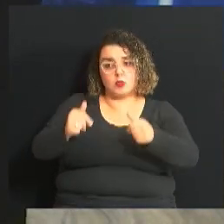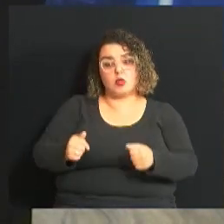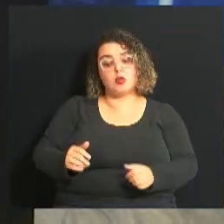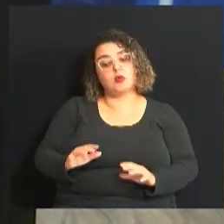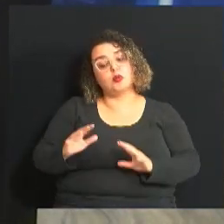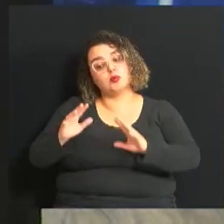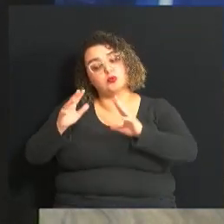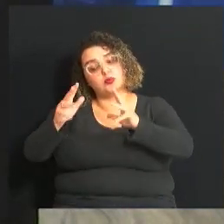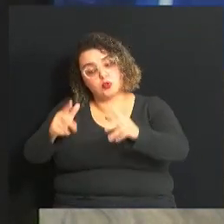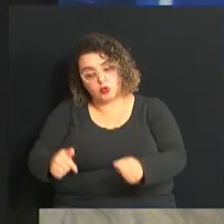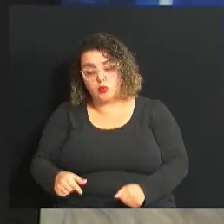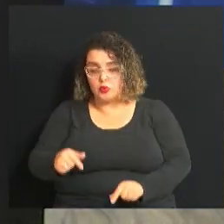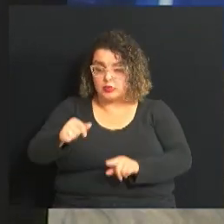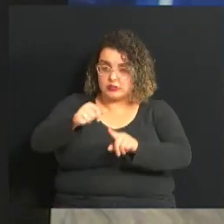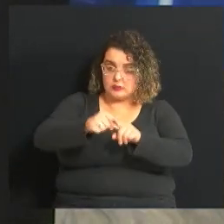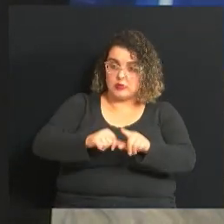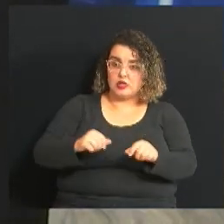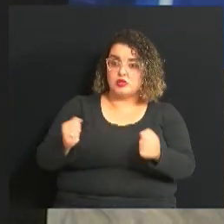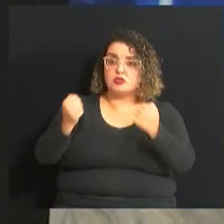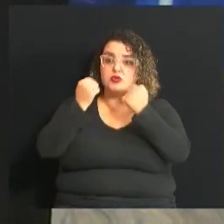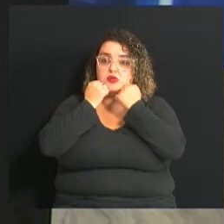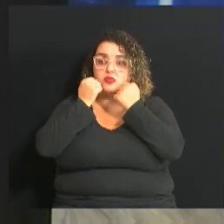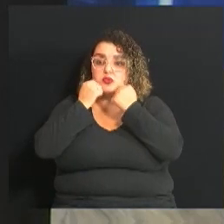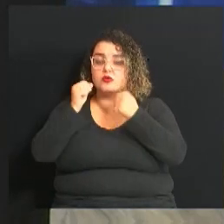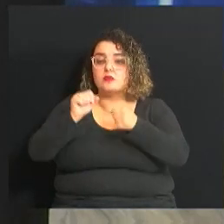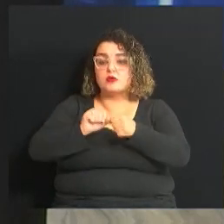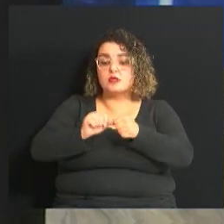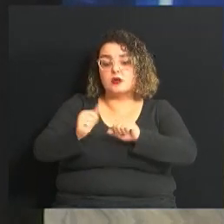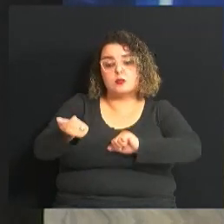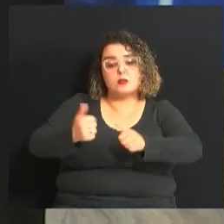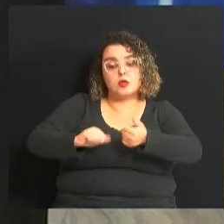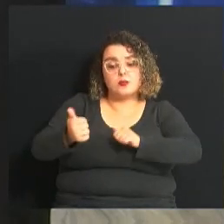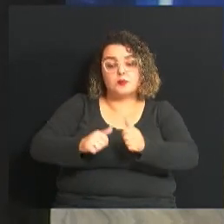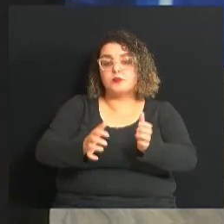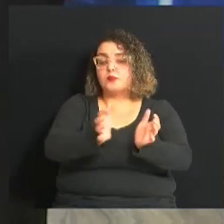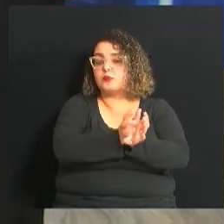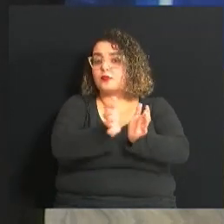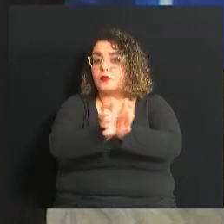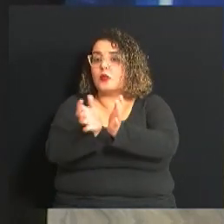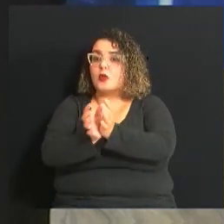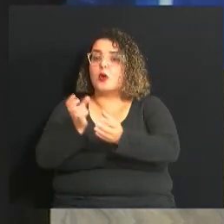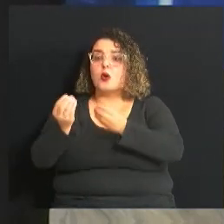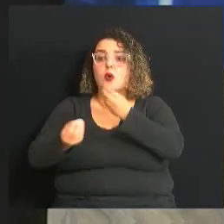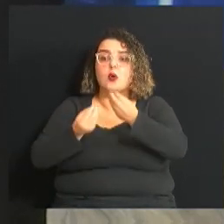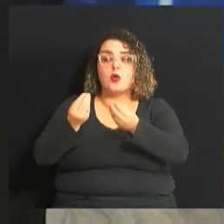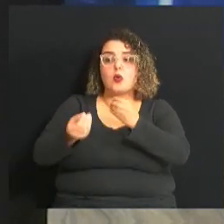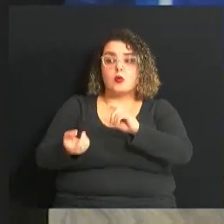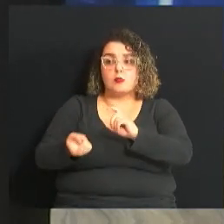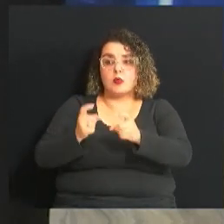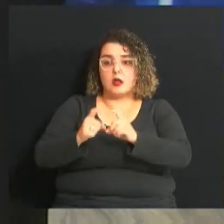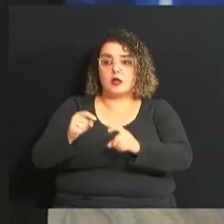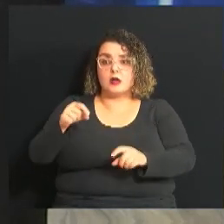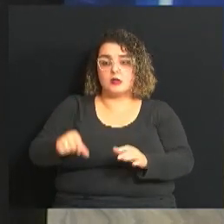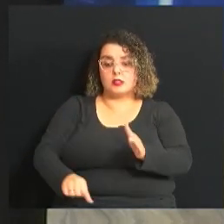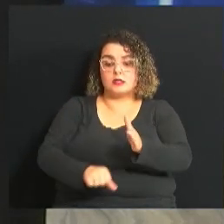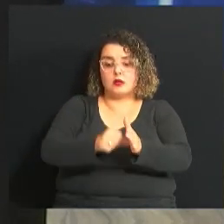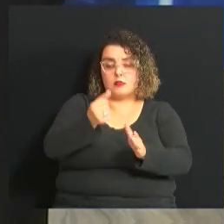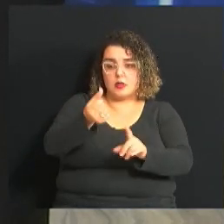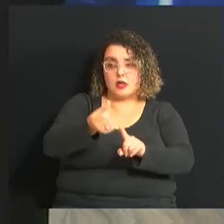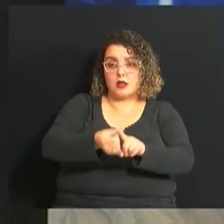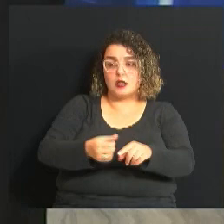todo este mês de Julho aqui nós estamos fazendo o balanço das comissões Como foram nessas reuniões deste primeiro semestre